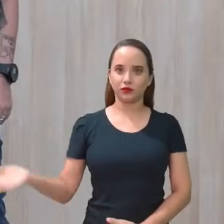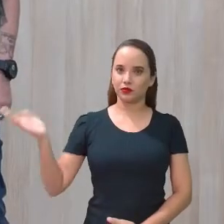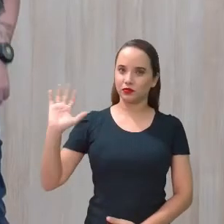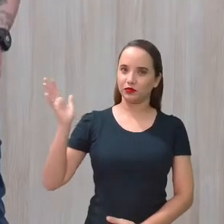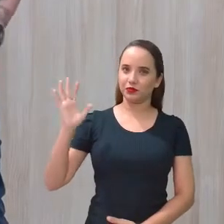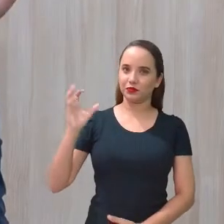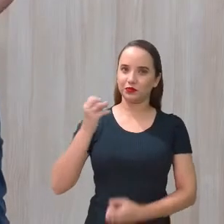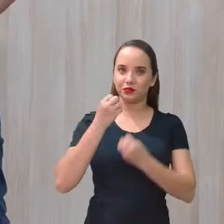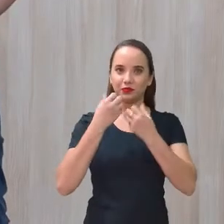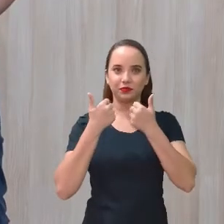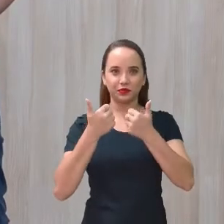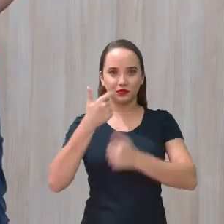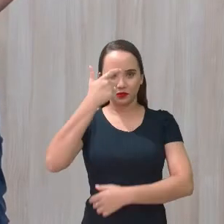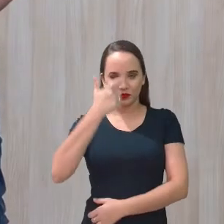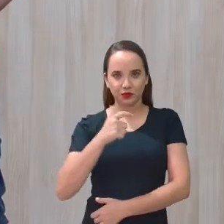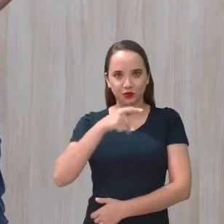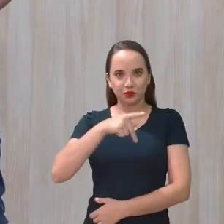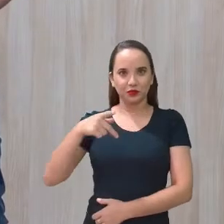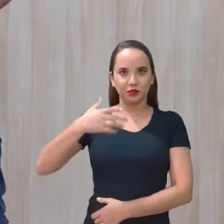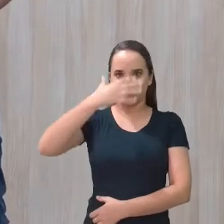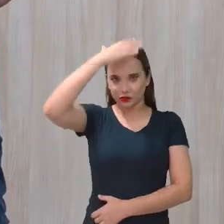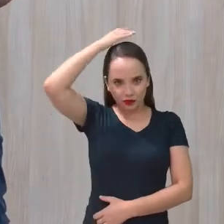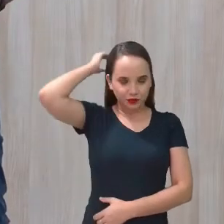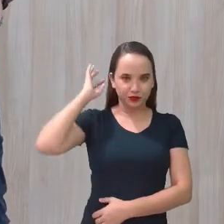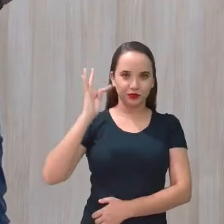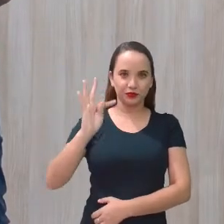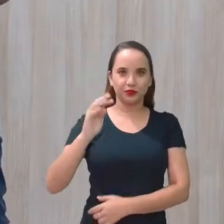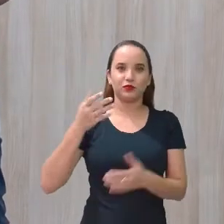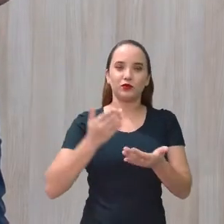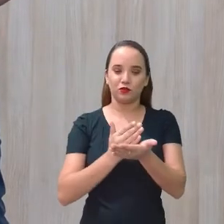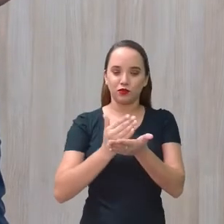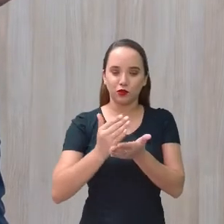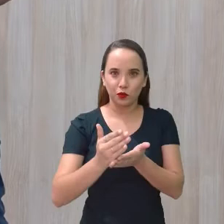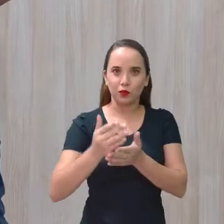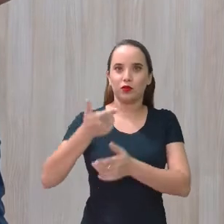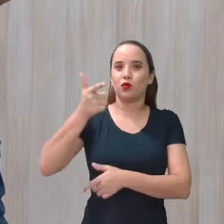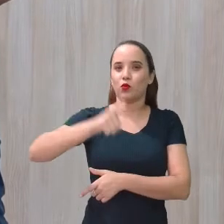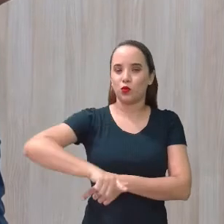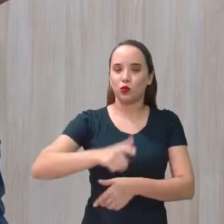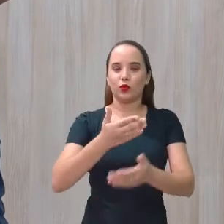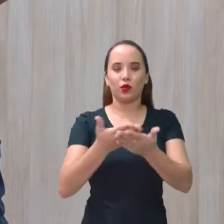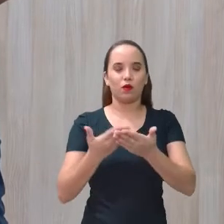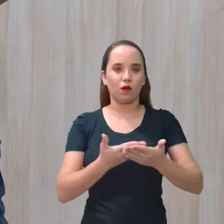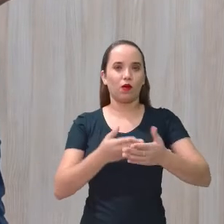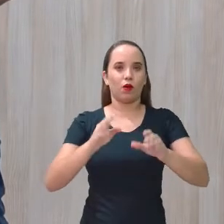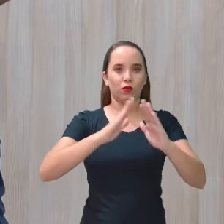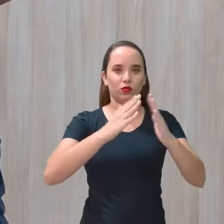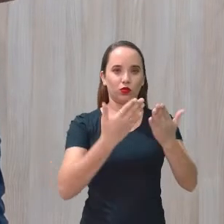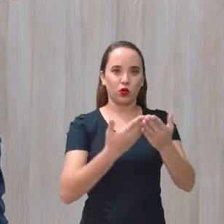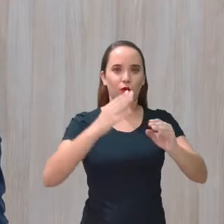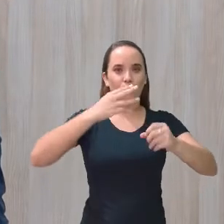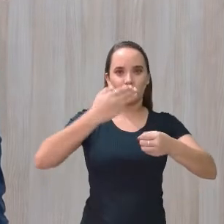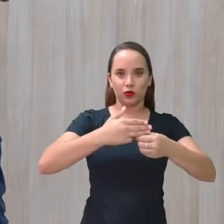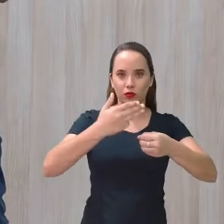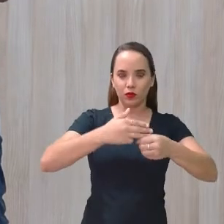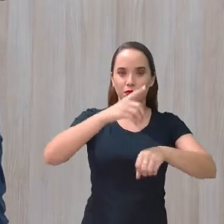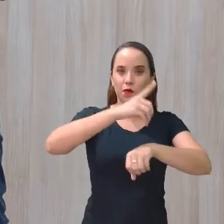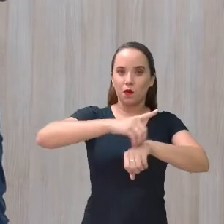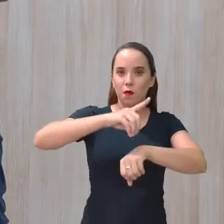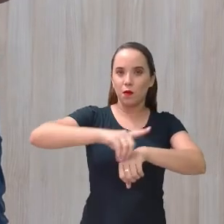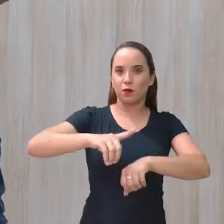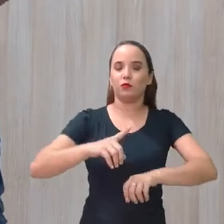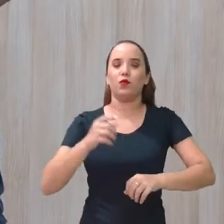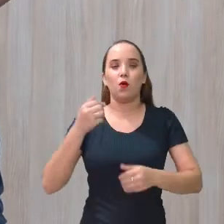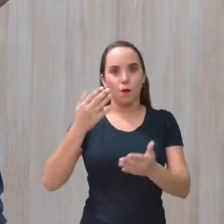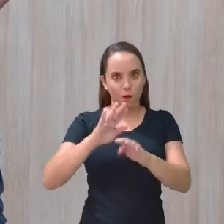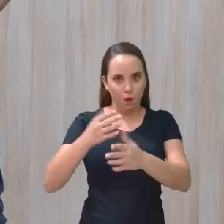pessoal, tudo bem? Eu me chamo professor Tiago e estamos iniciando mais uma aula da Escola Municipal para Aulas Digitais do Recife, uma aula de